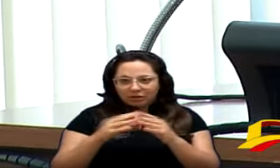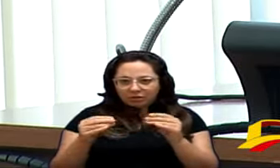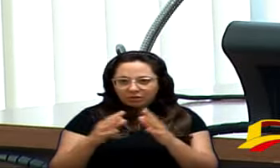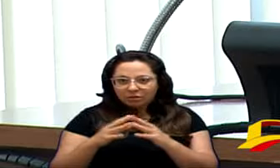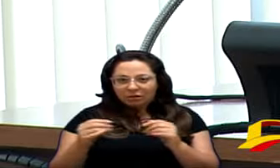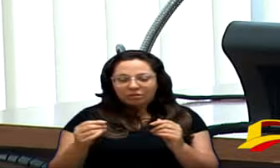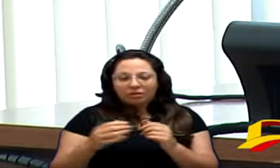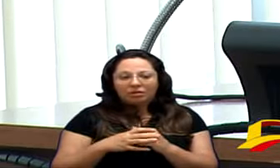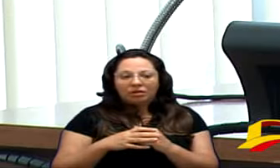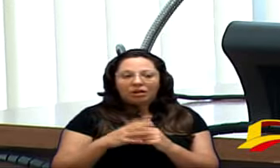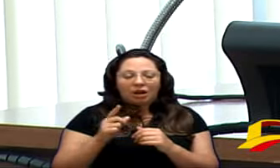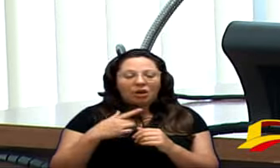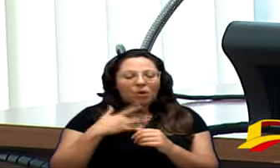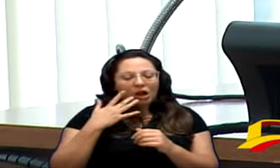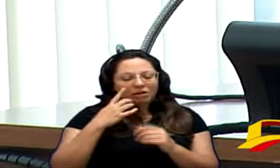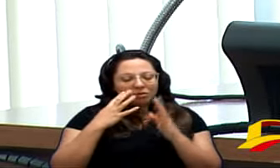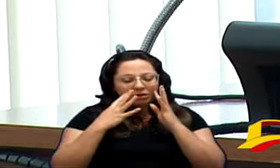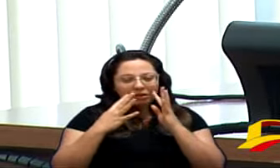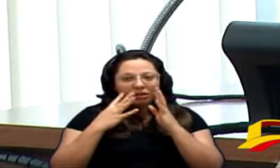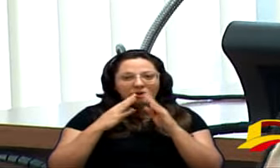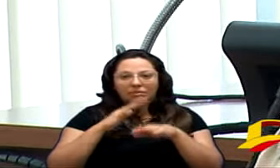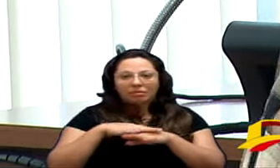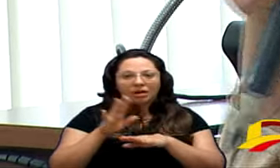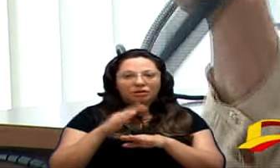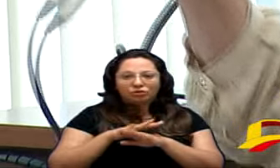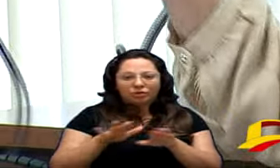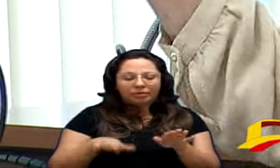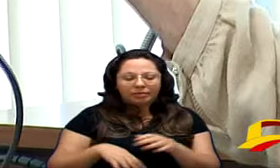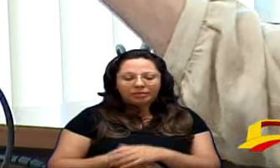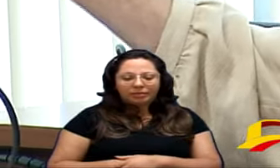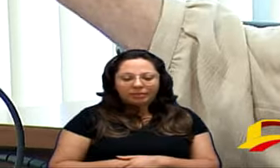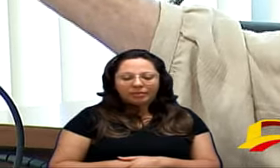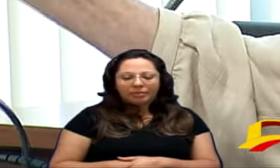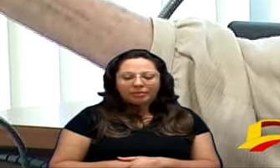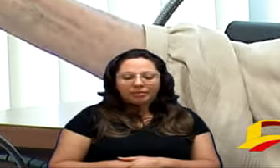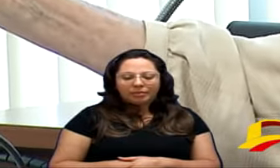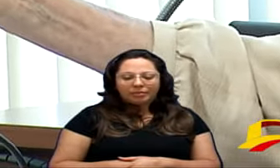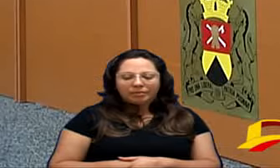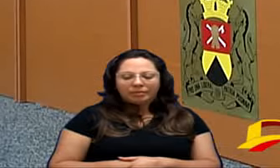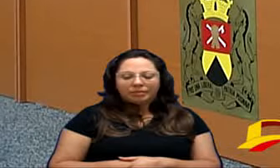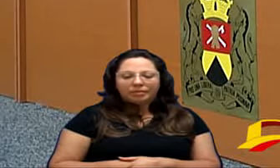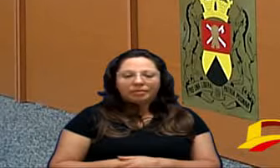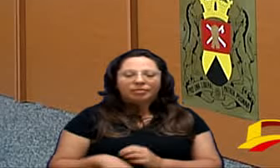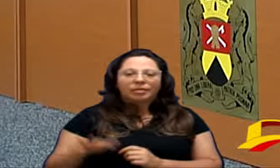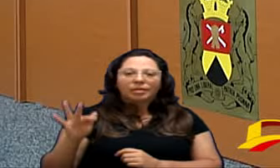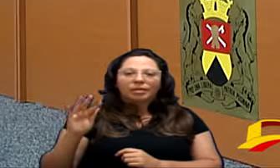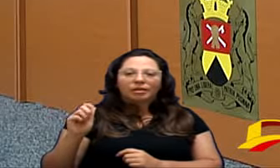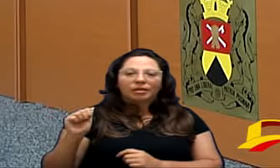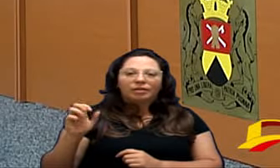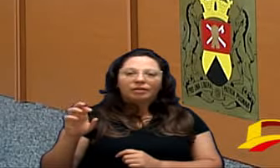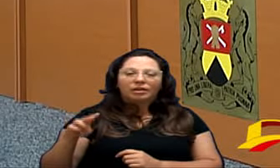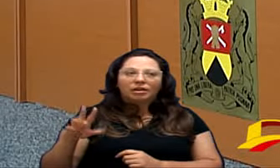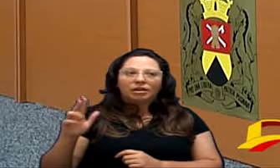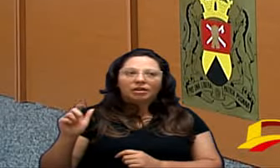deveriam ouvir um pouquinho mais o senhor obrigada por enquanto é isso vereadora